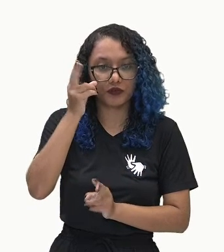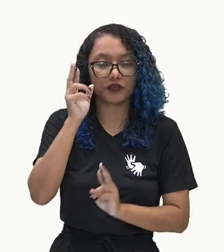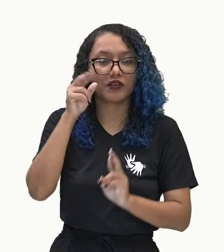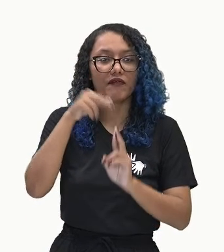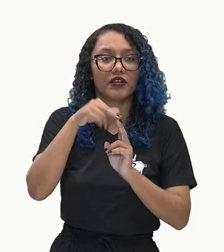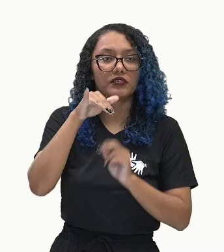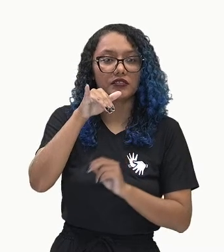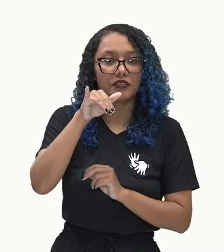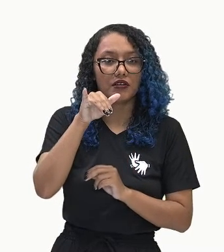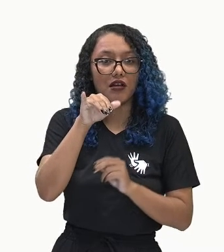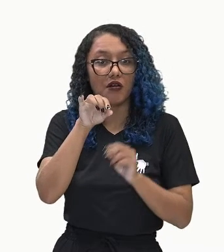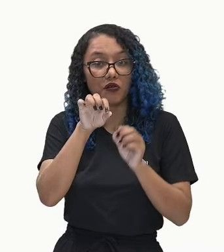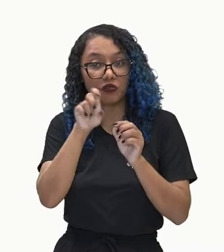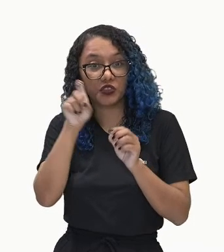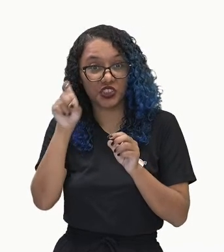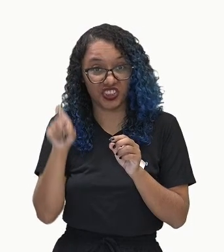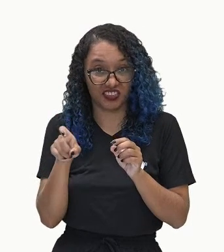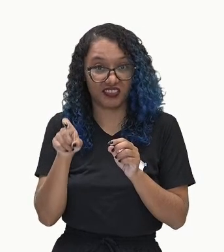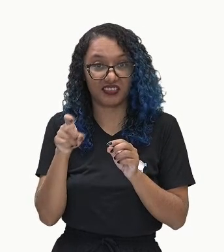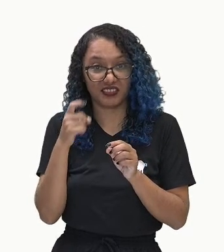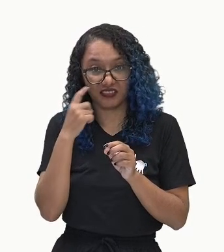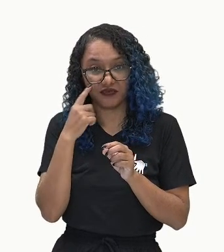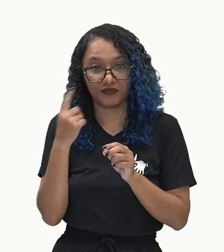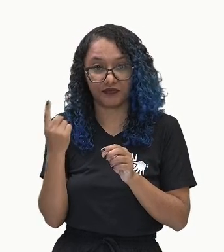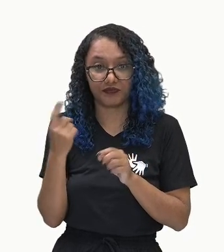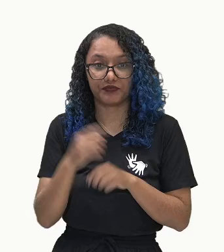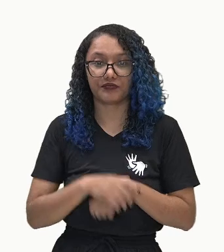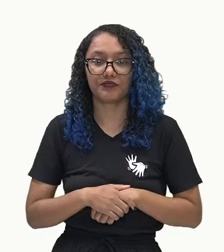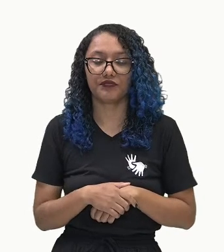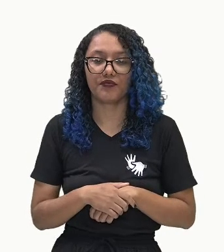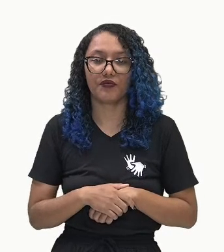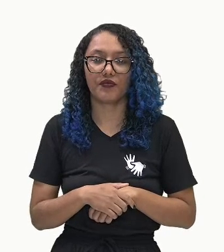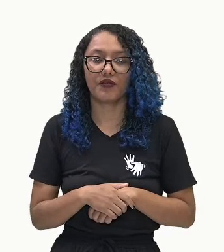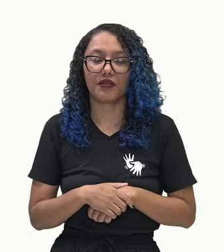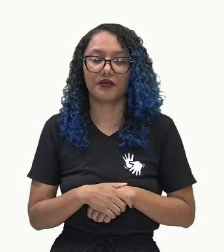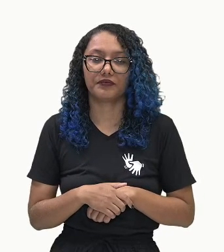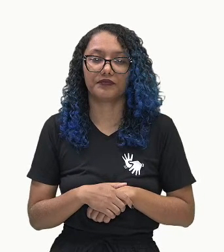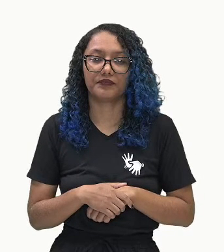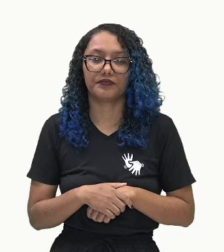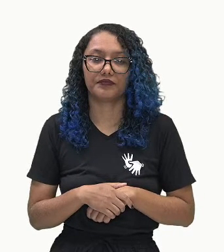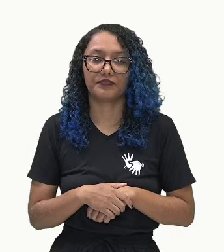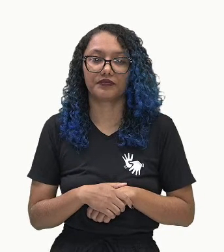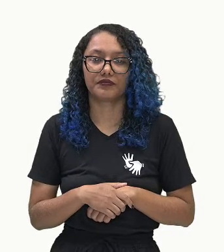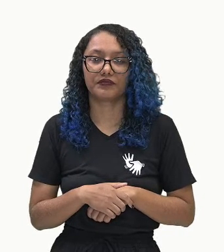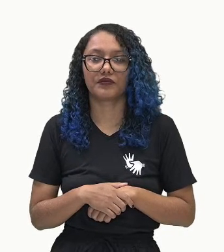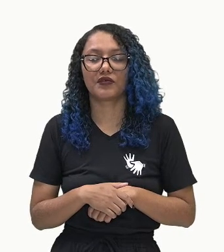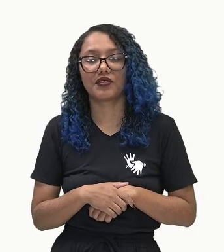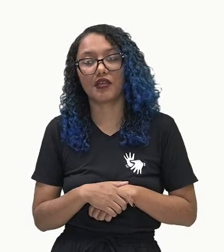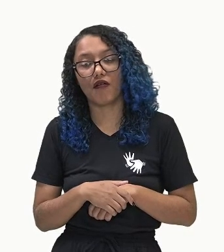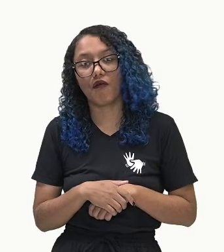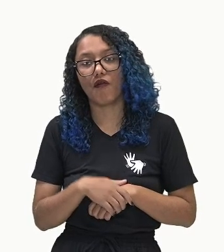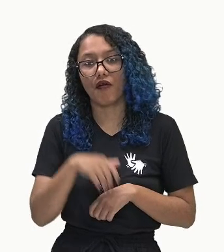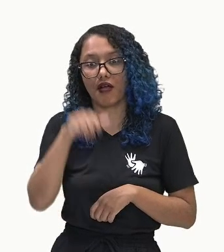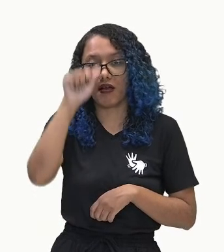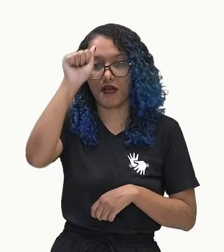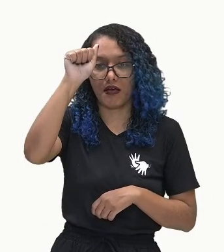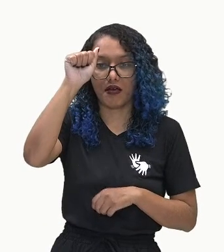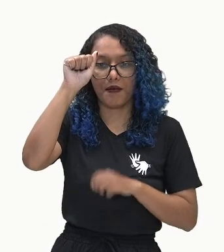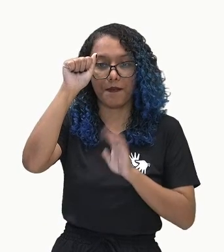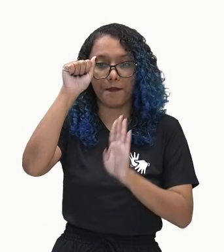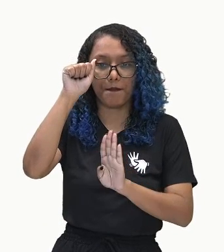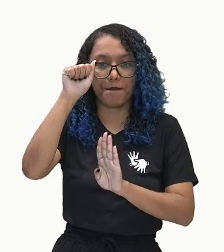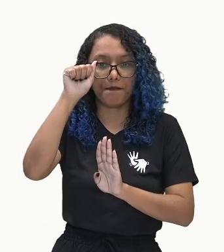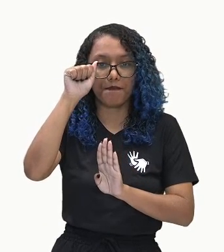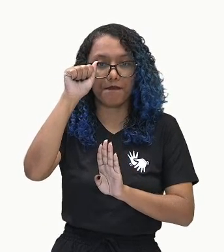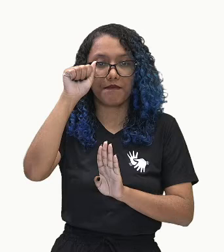seja, esses dois pontos, os pontos A e B, eles passam exatamente em cima do